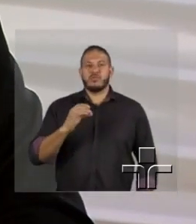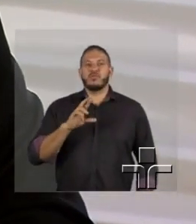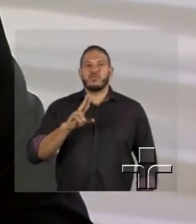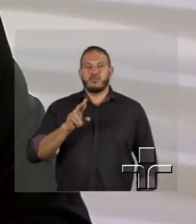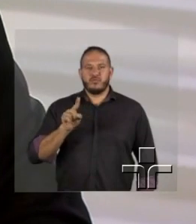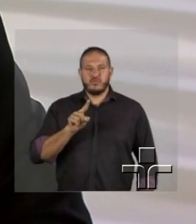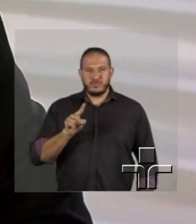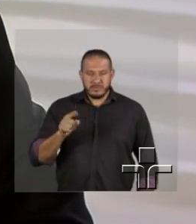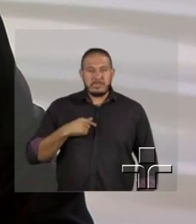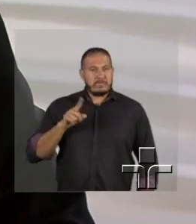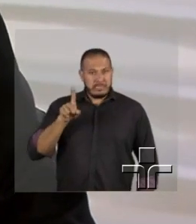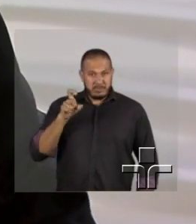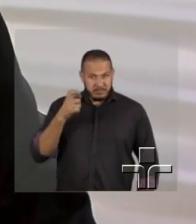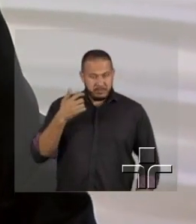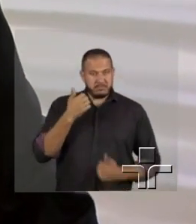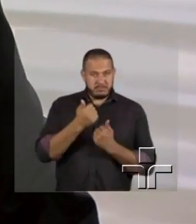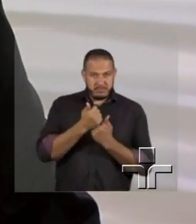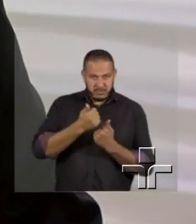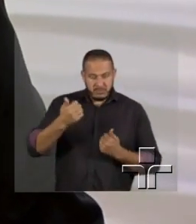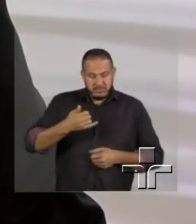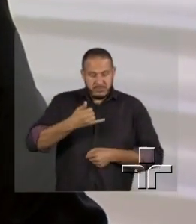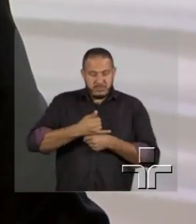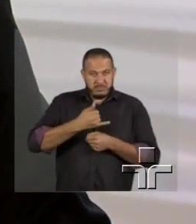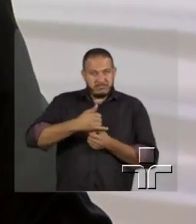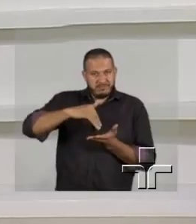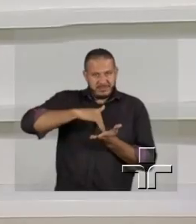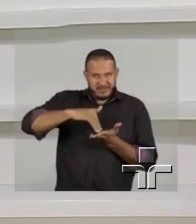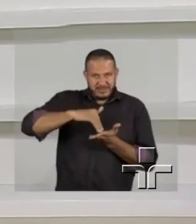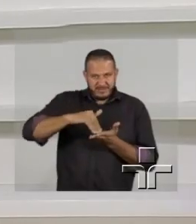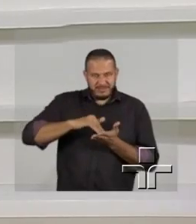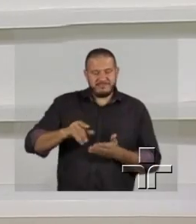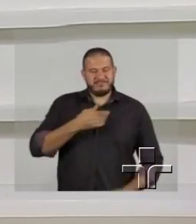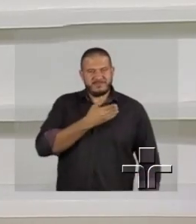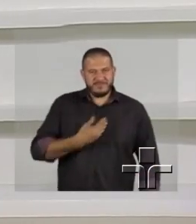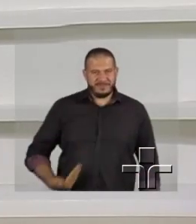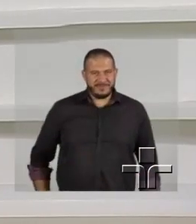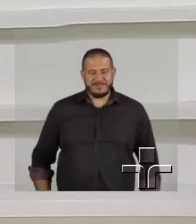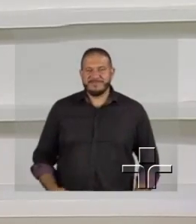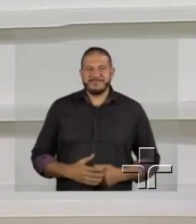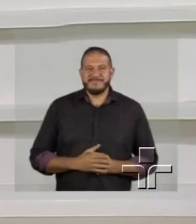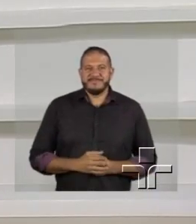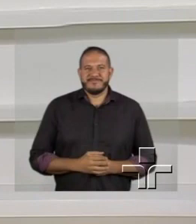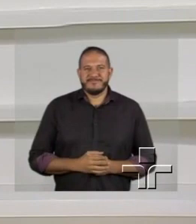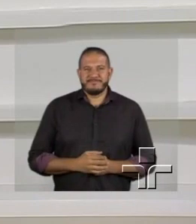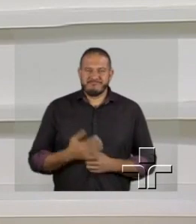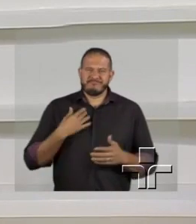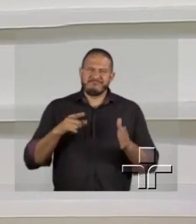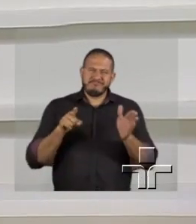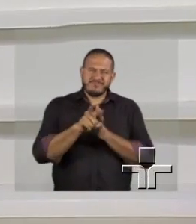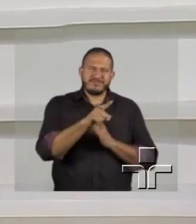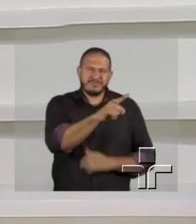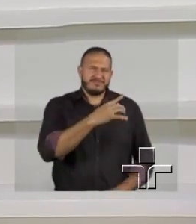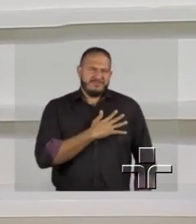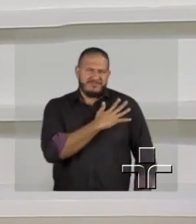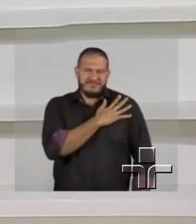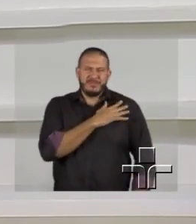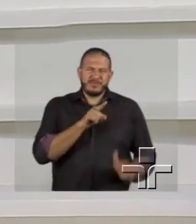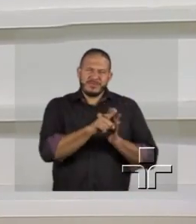de nível de bandidinho de esquina. Bandidinho de ganguezinha de internet,